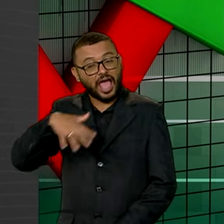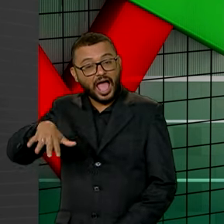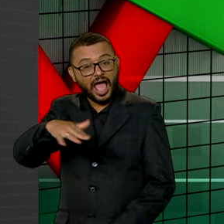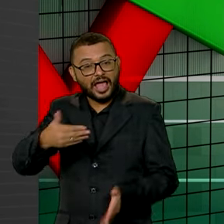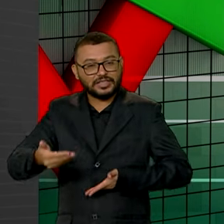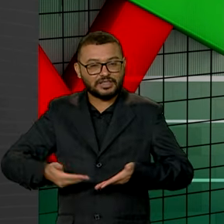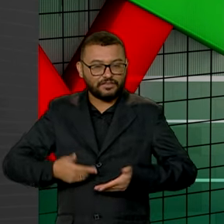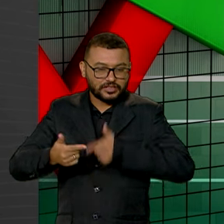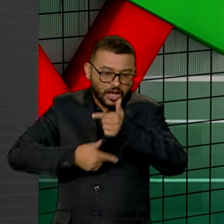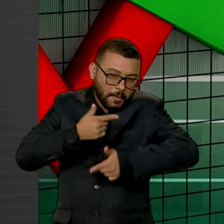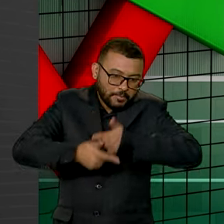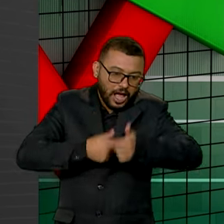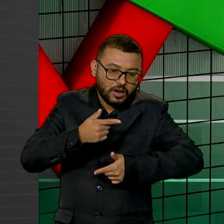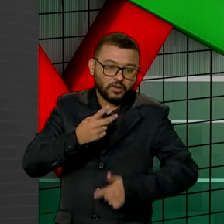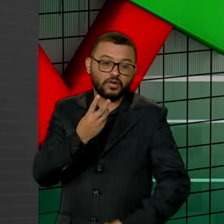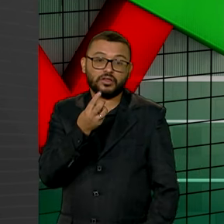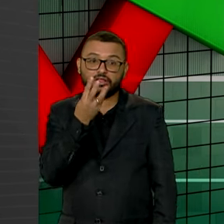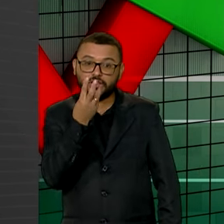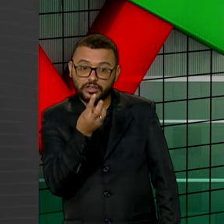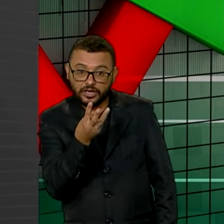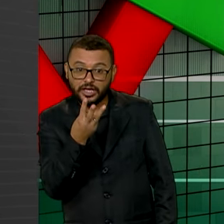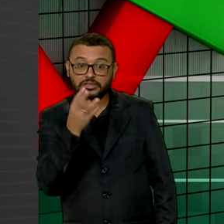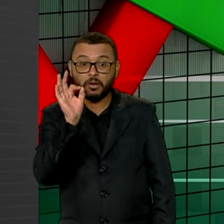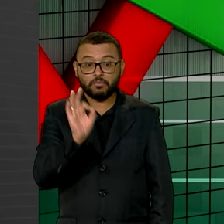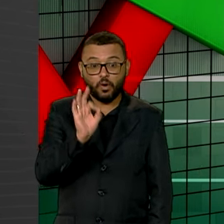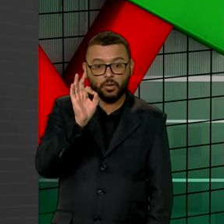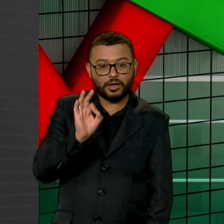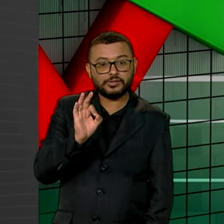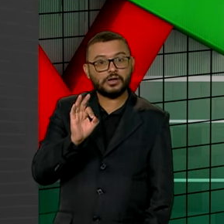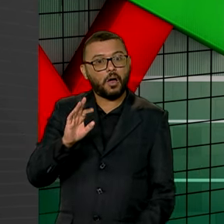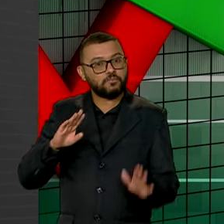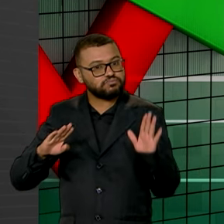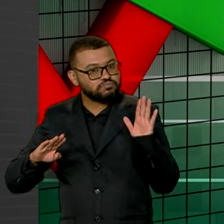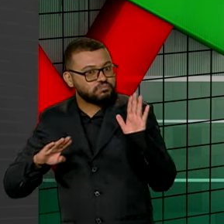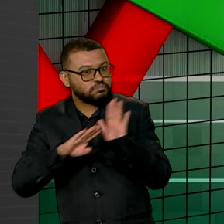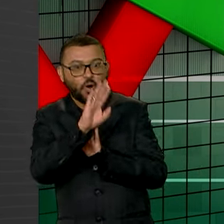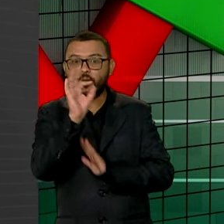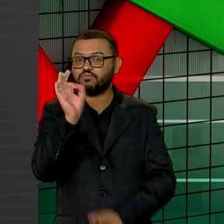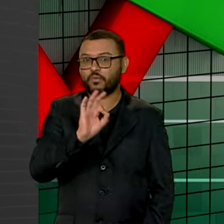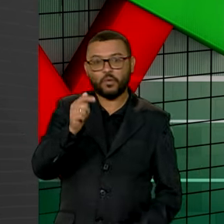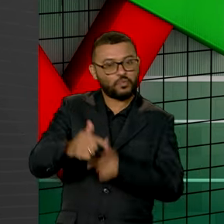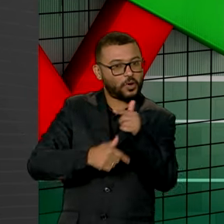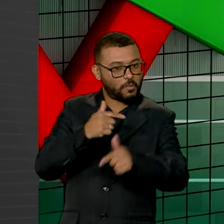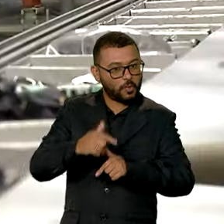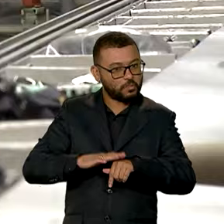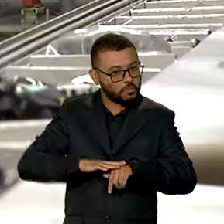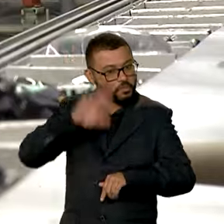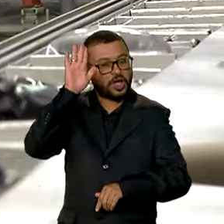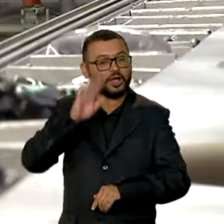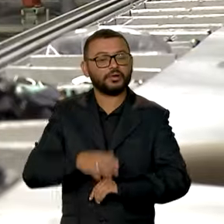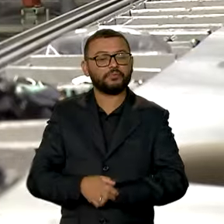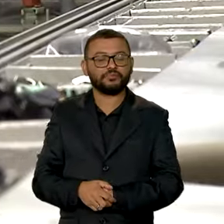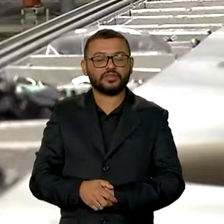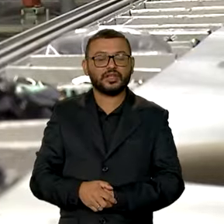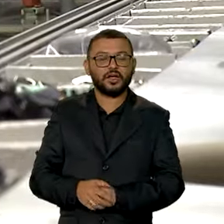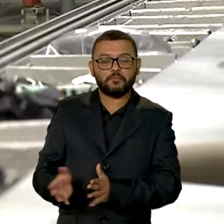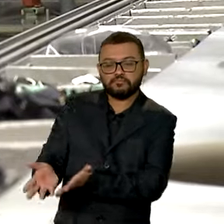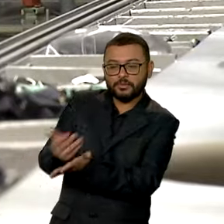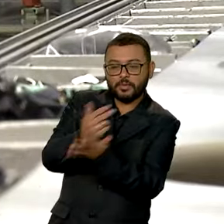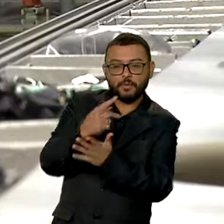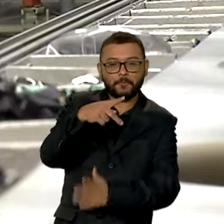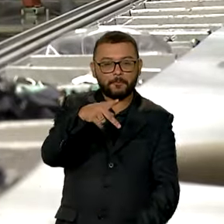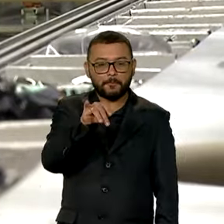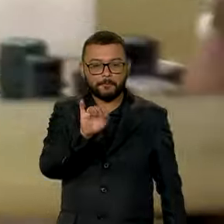de serviços cresceu 3%, com altas em todas as suas atividades. O PIB acumulado nos